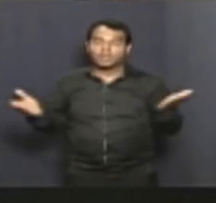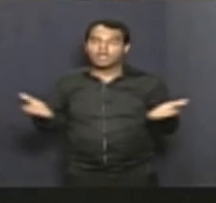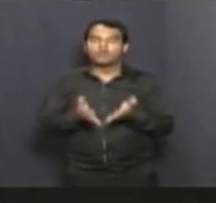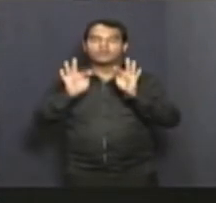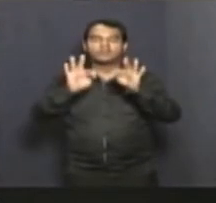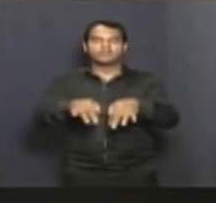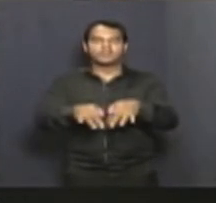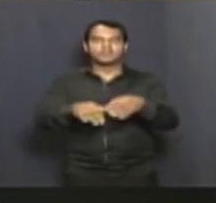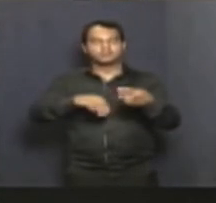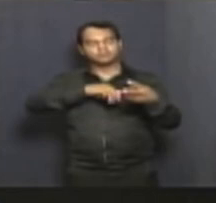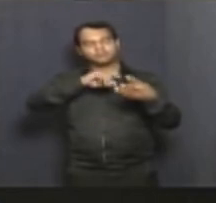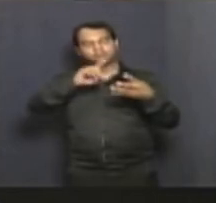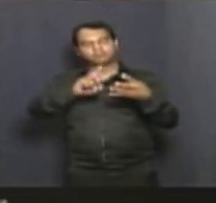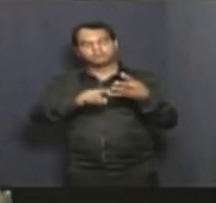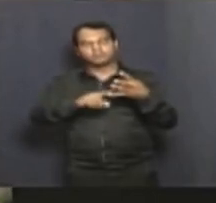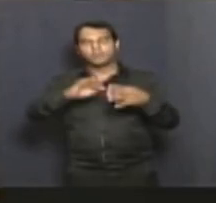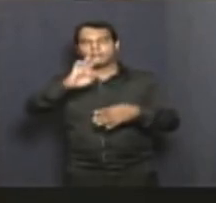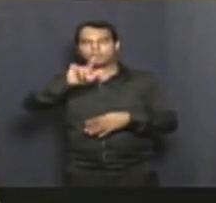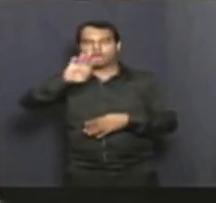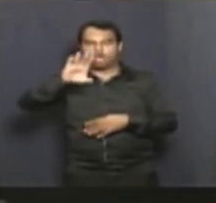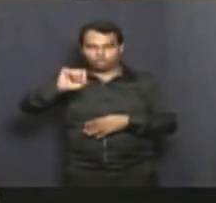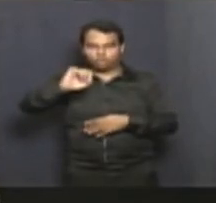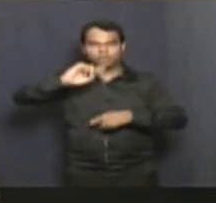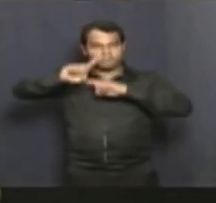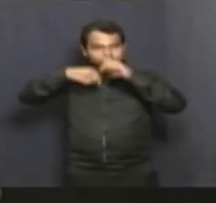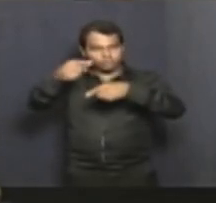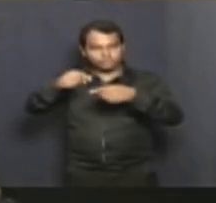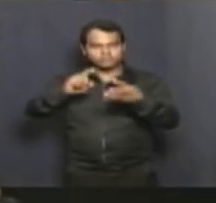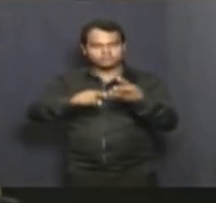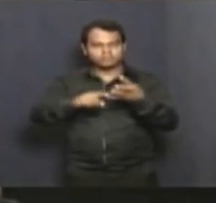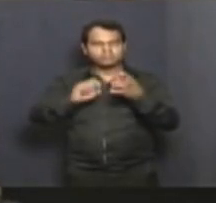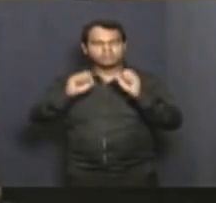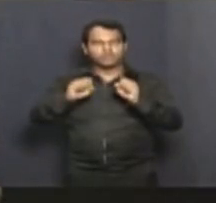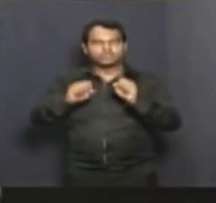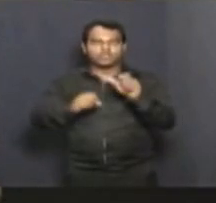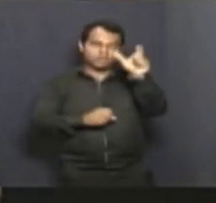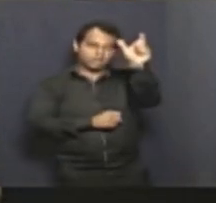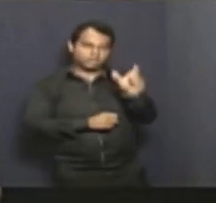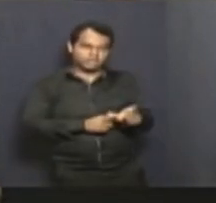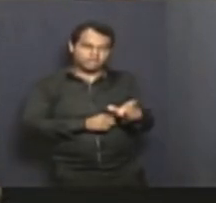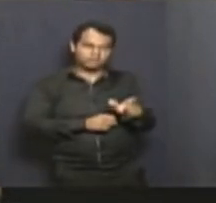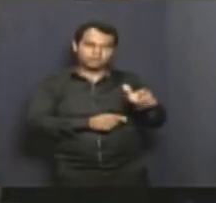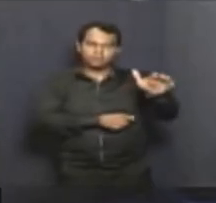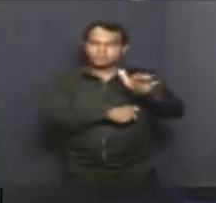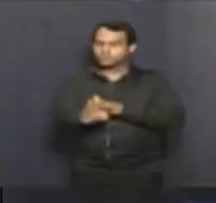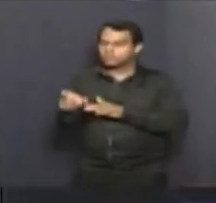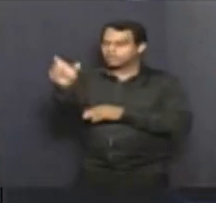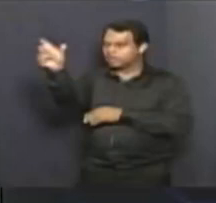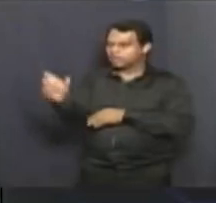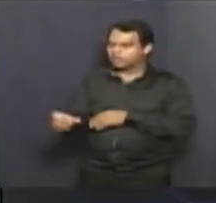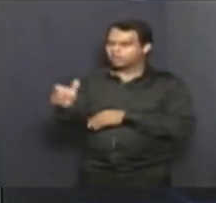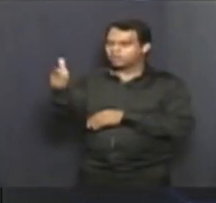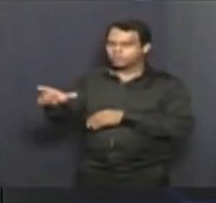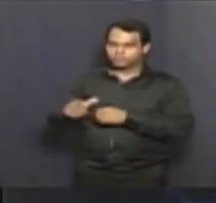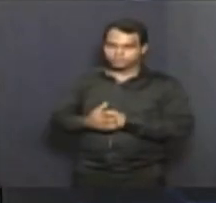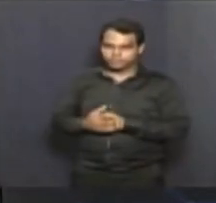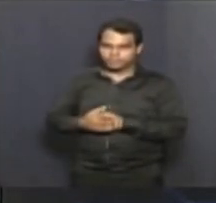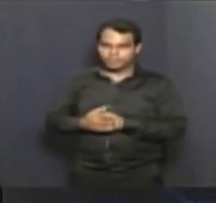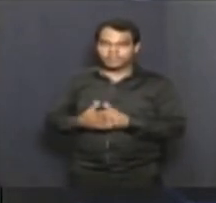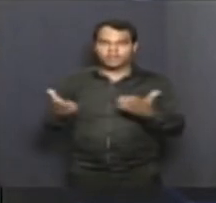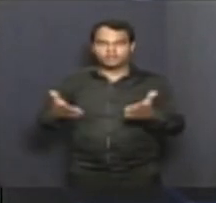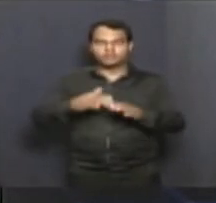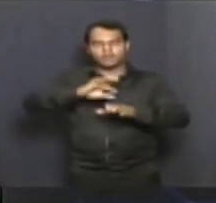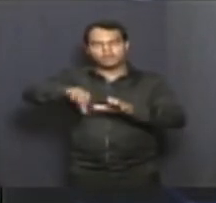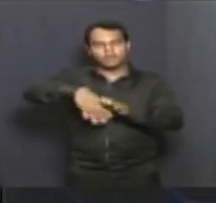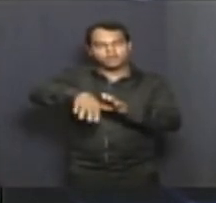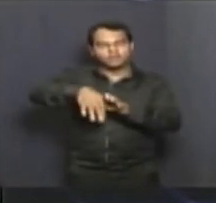mais um bloco no próximo bloco esse debate pode esquentar um candidato vai fazer a pergunta a outro candidato e nós vamos sortear